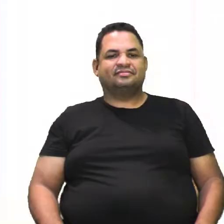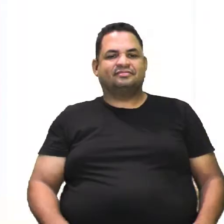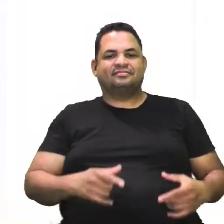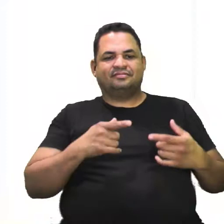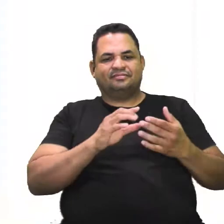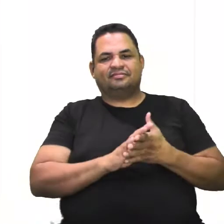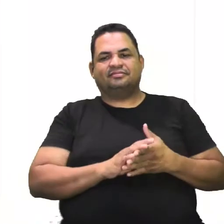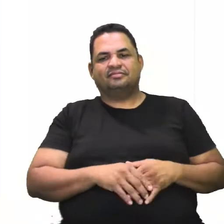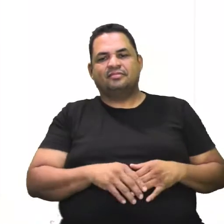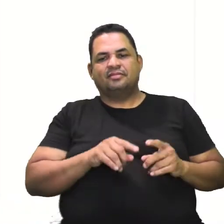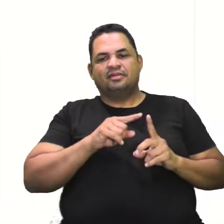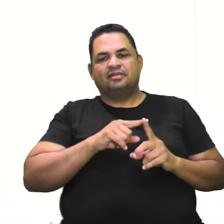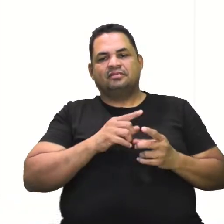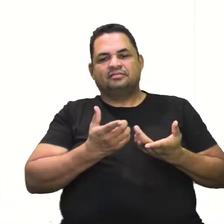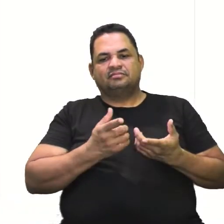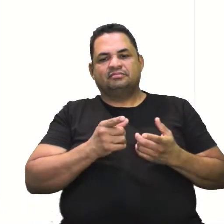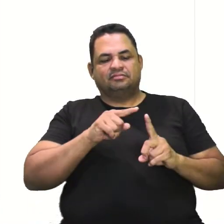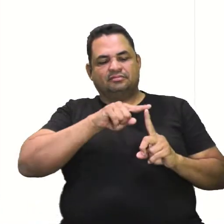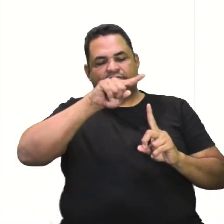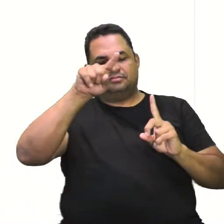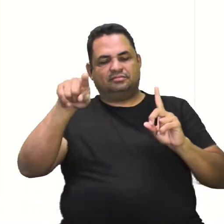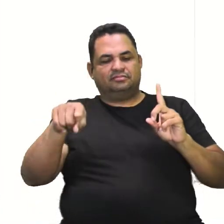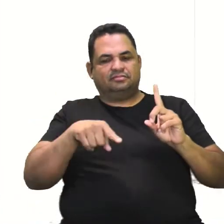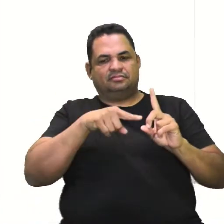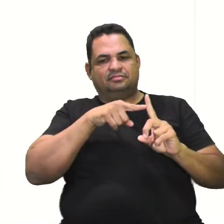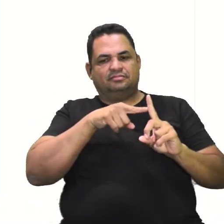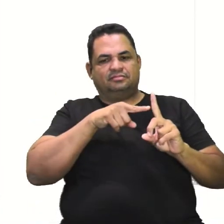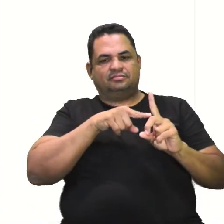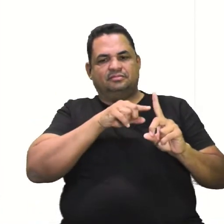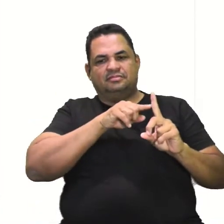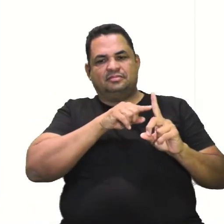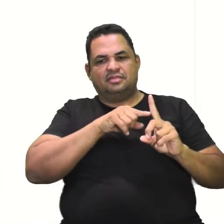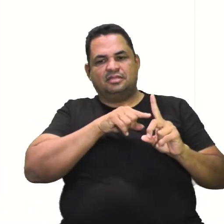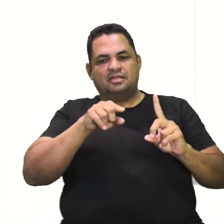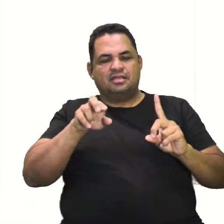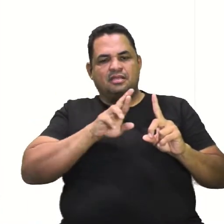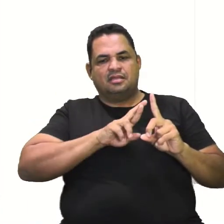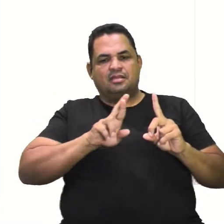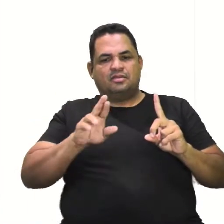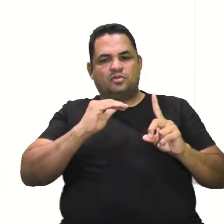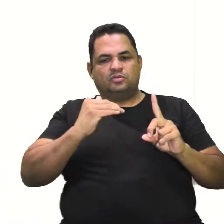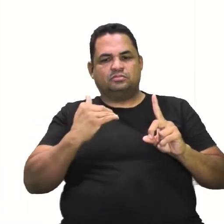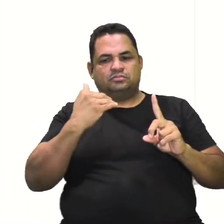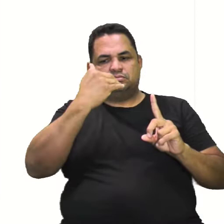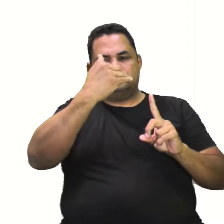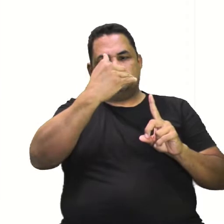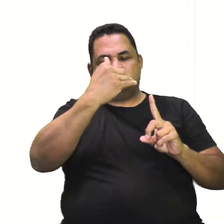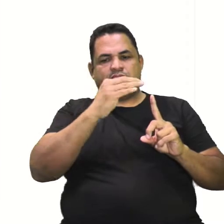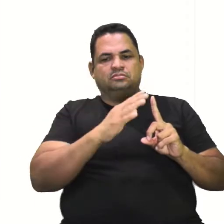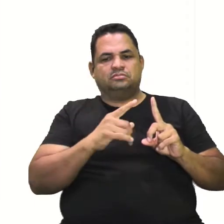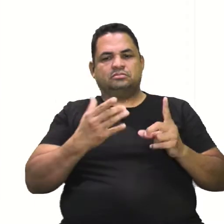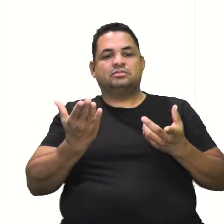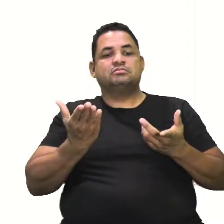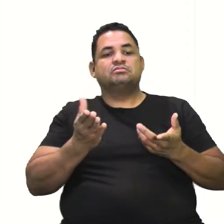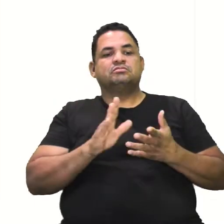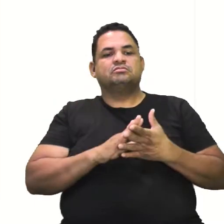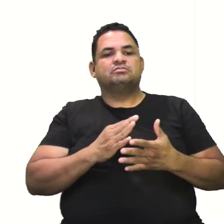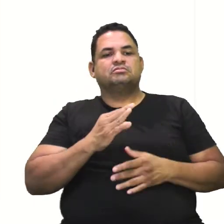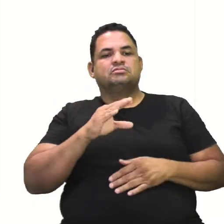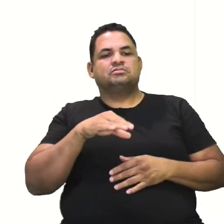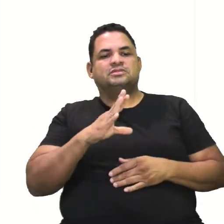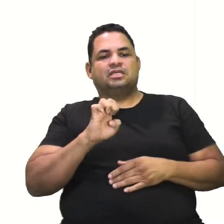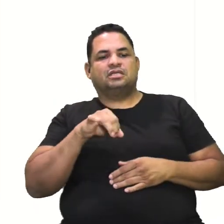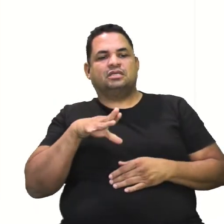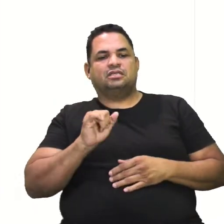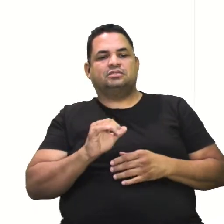posição entre a reta R e a circunferência de centro O. Então, agora a reta R se deslocou um pouquinho. E a gente quer saber se ela